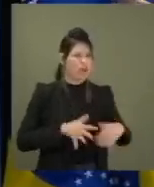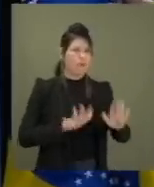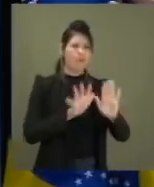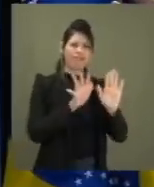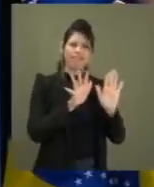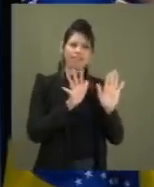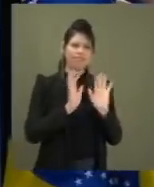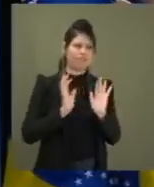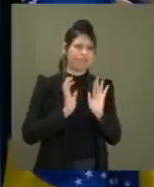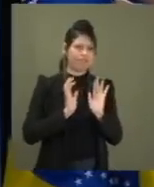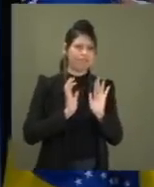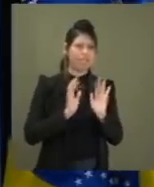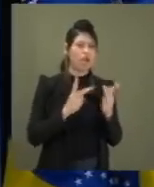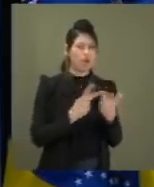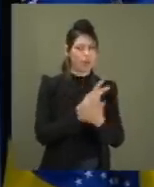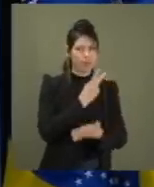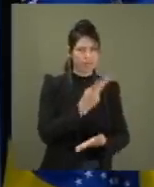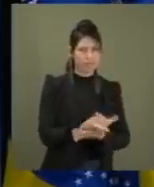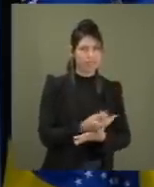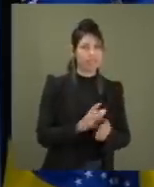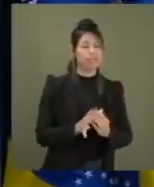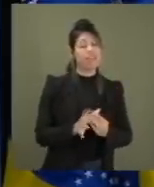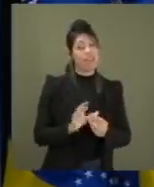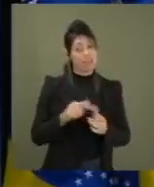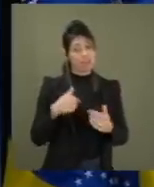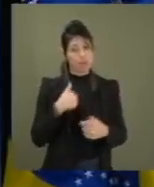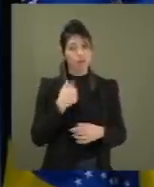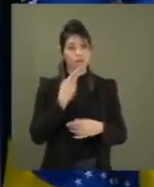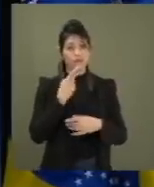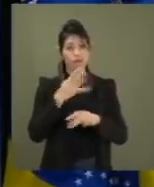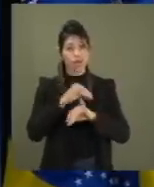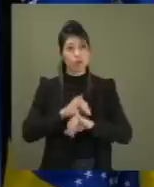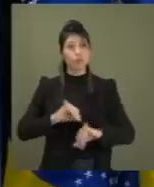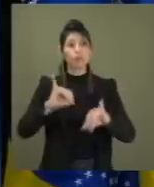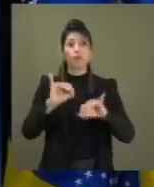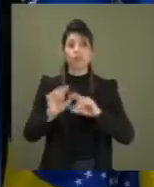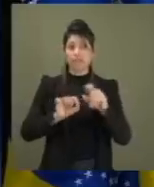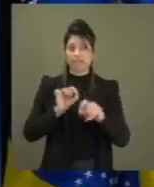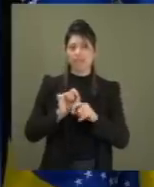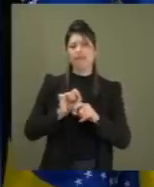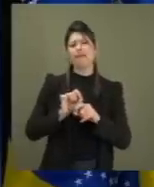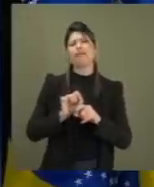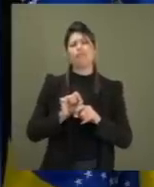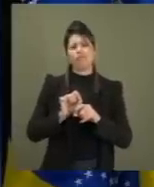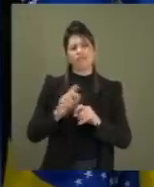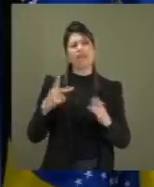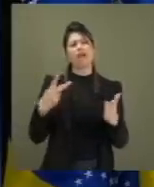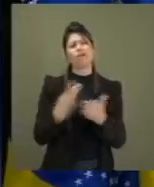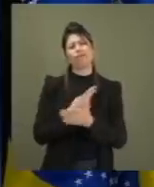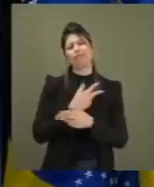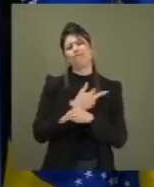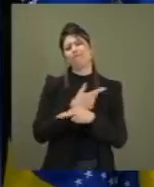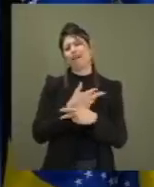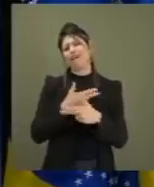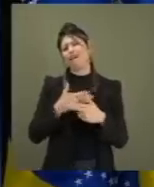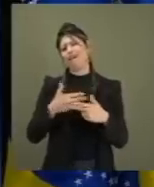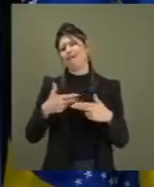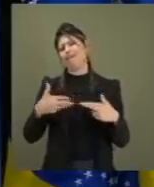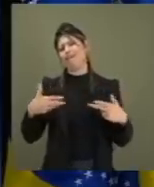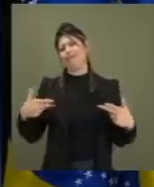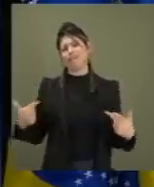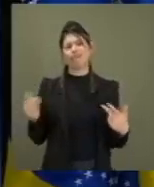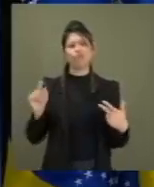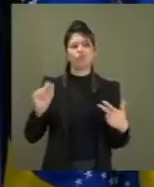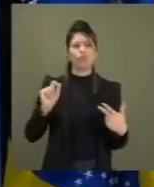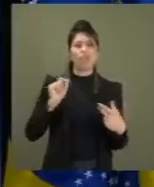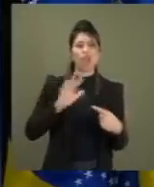que ocorresse tô falando aqui de vários casos de